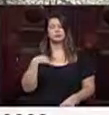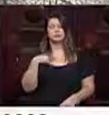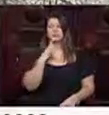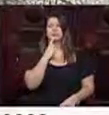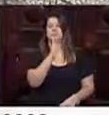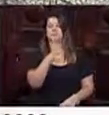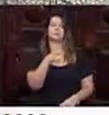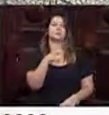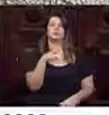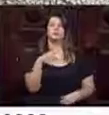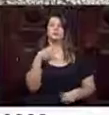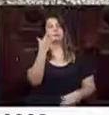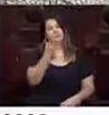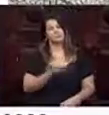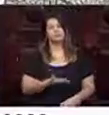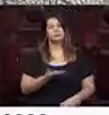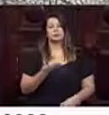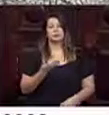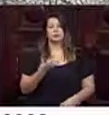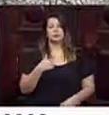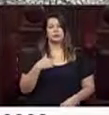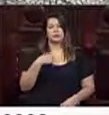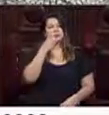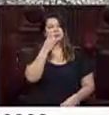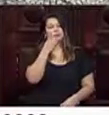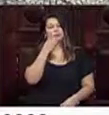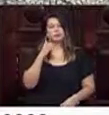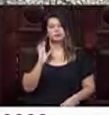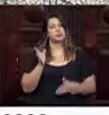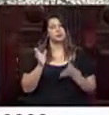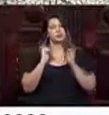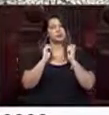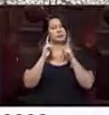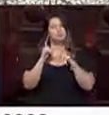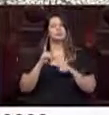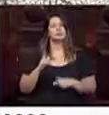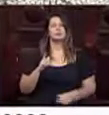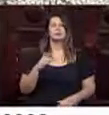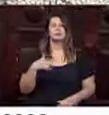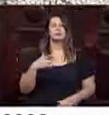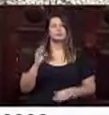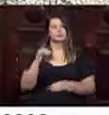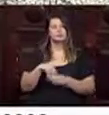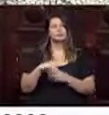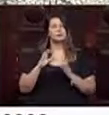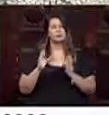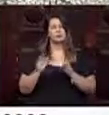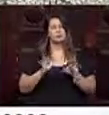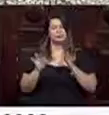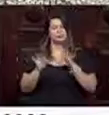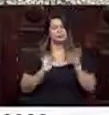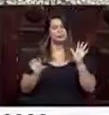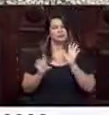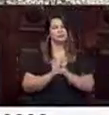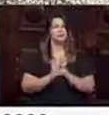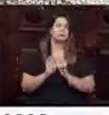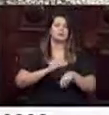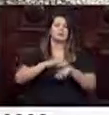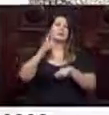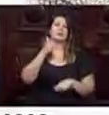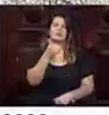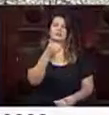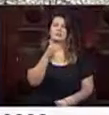tenho... Eu sou deputado com mais leis aprovadas aqui na casa, mais de 150. Nenhuma delas foi aprovada conforme eu apresentei